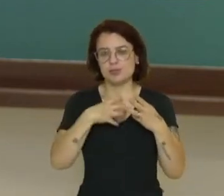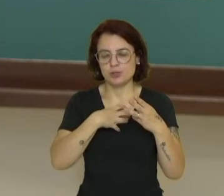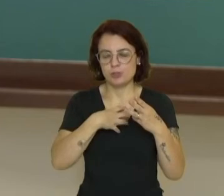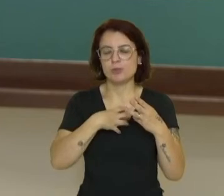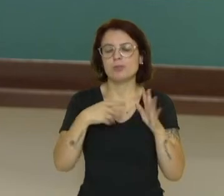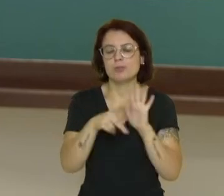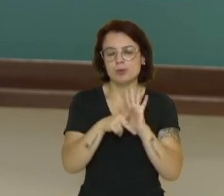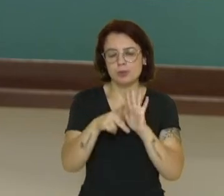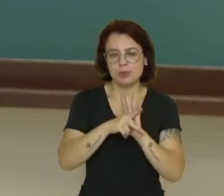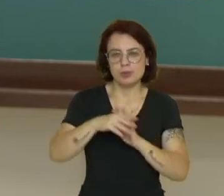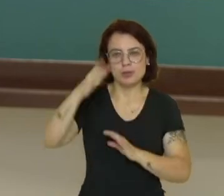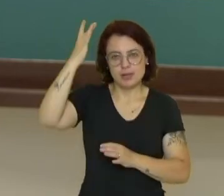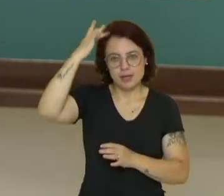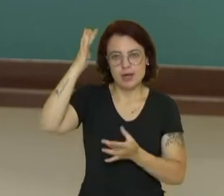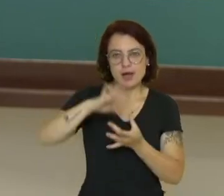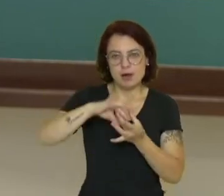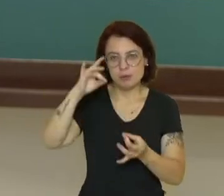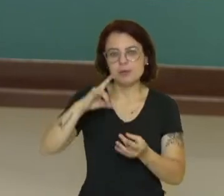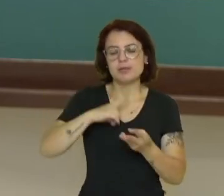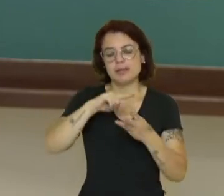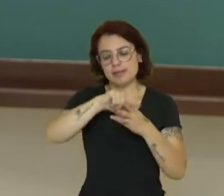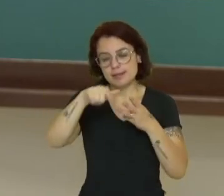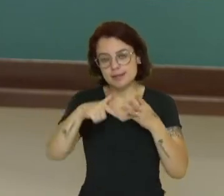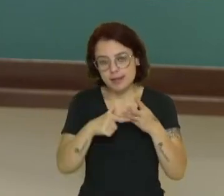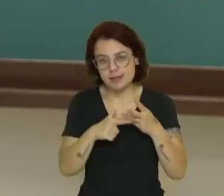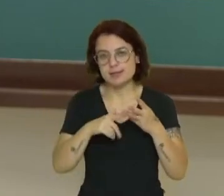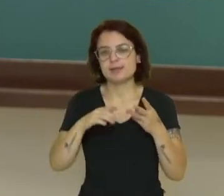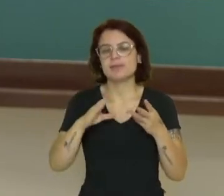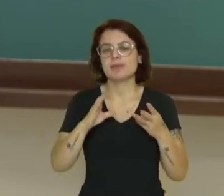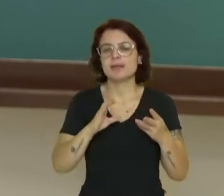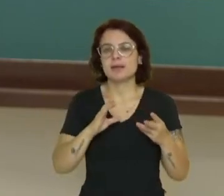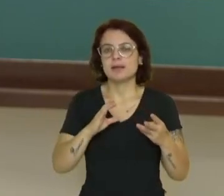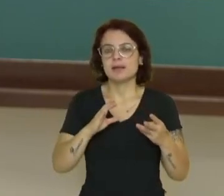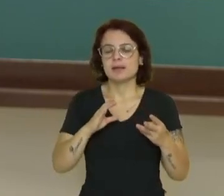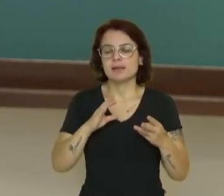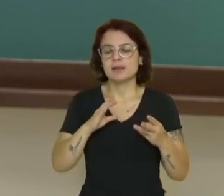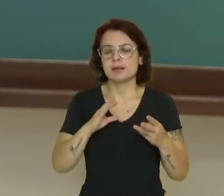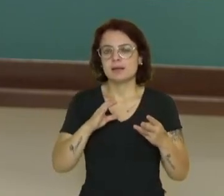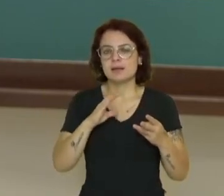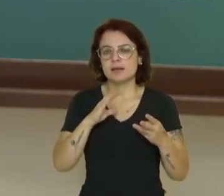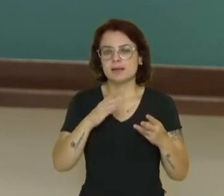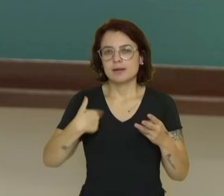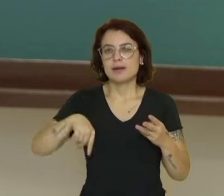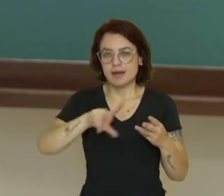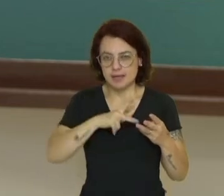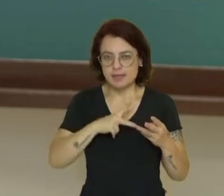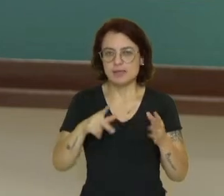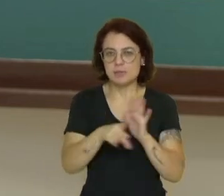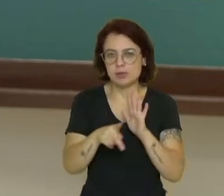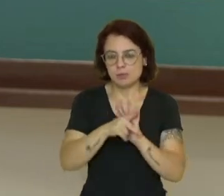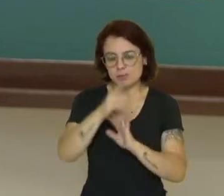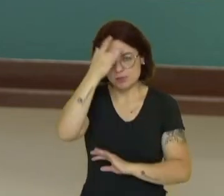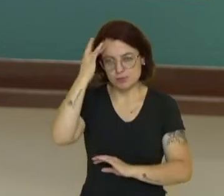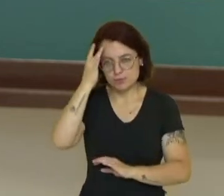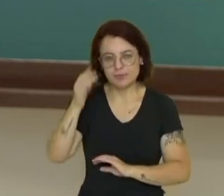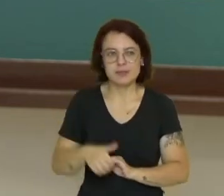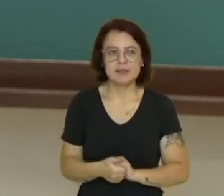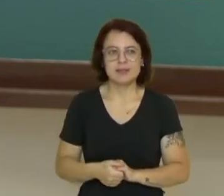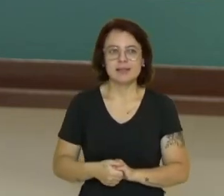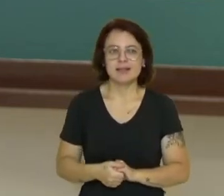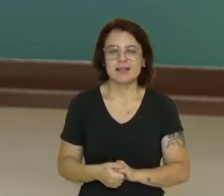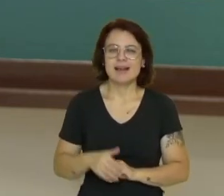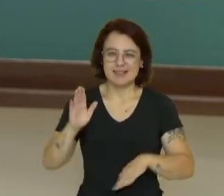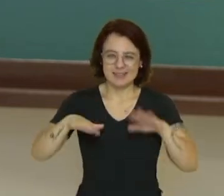almas, existem 3 caráteres diferentes de pessoa. Eu falo assim que é como aqueles filmes que a gente vê que tem um anjinho,